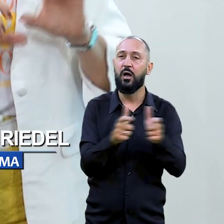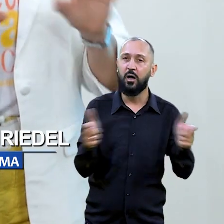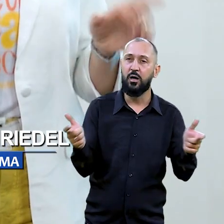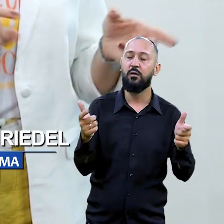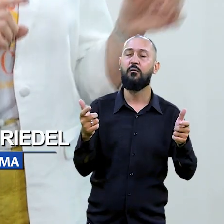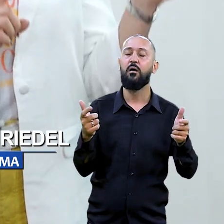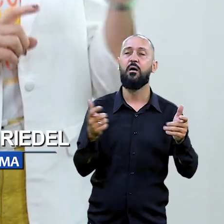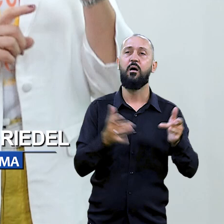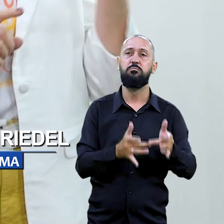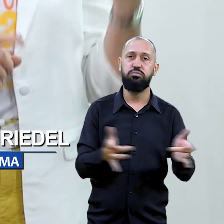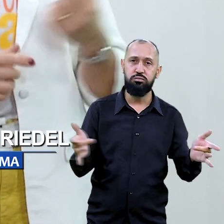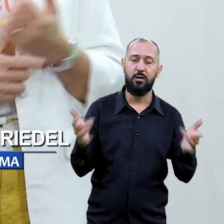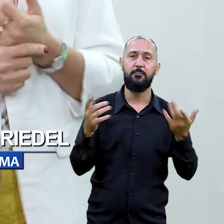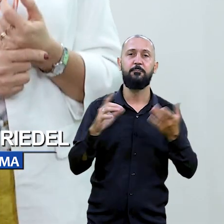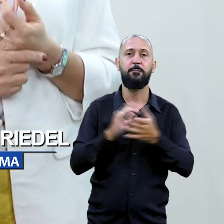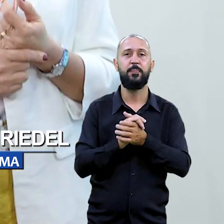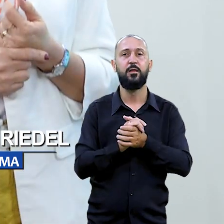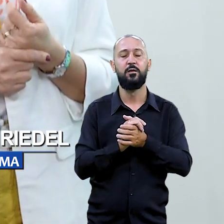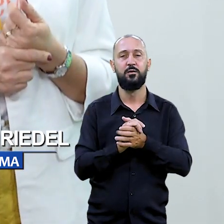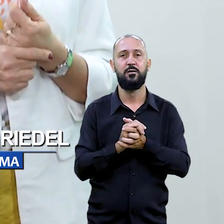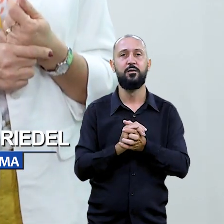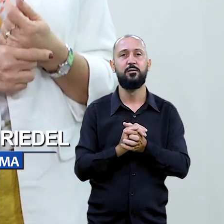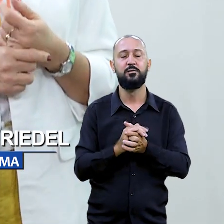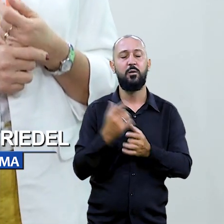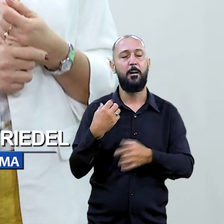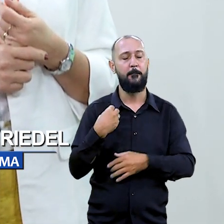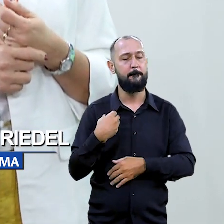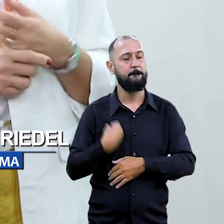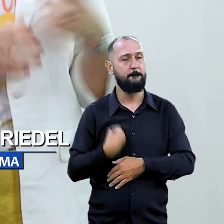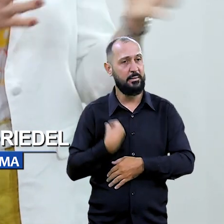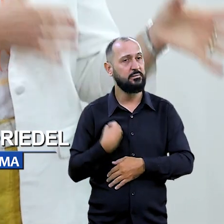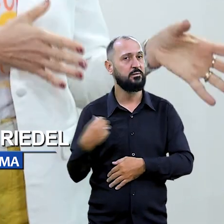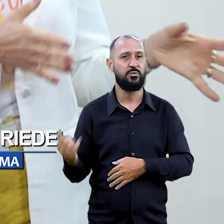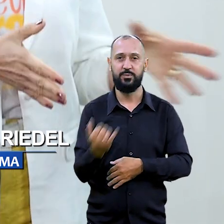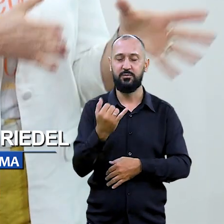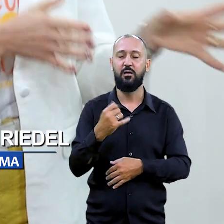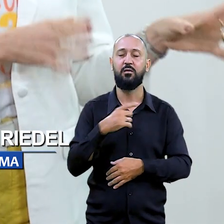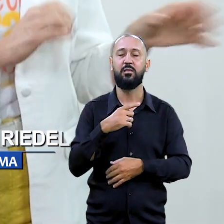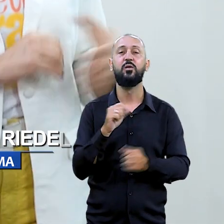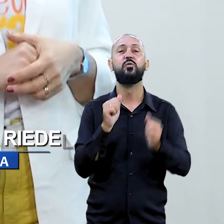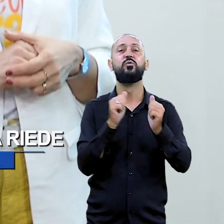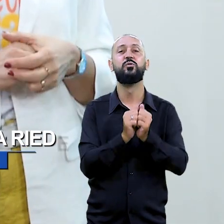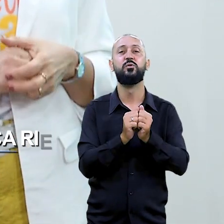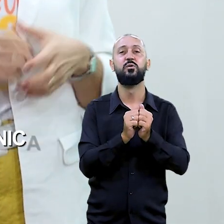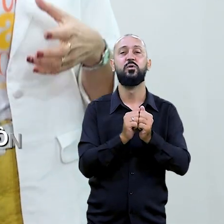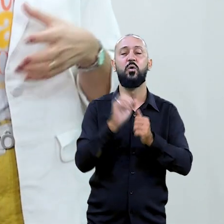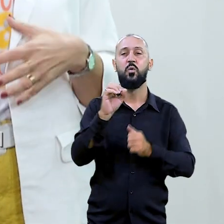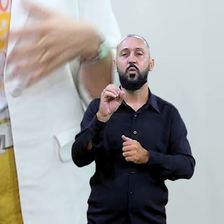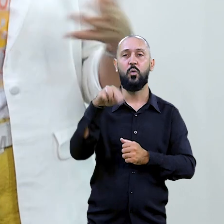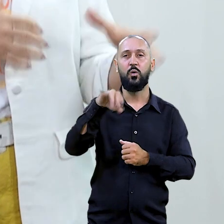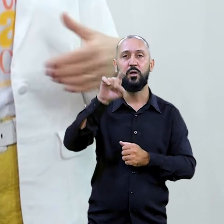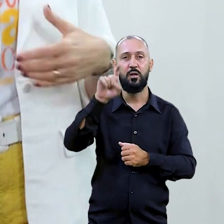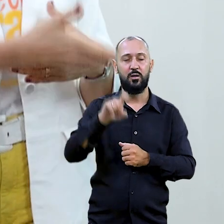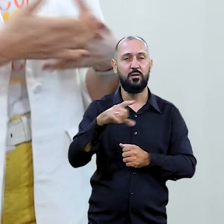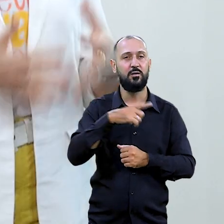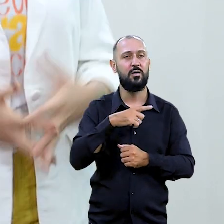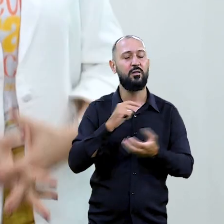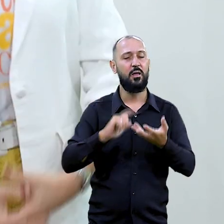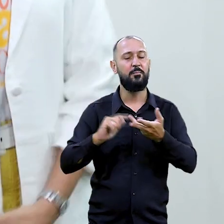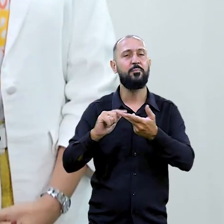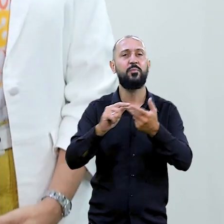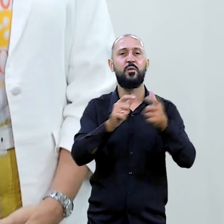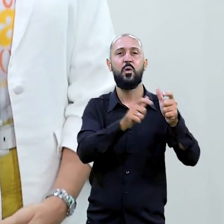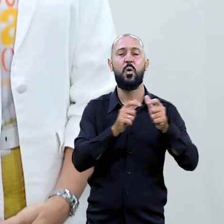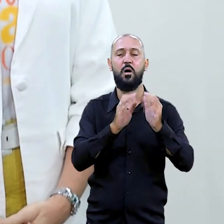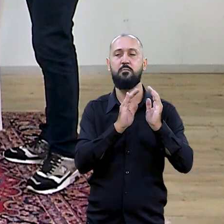que são os containers, que tem muitos, muitos condomínios aqui também. E aí eles disponibilizaram uma caixa dentro desses containers, que aí também a pessoa passa lá, já